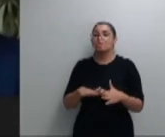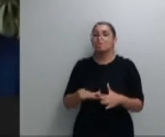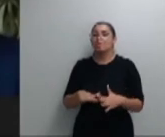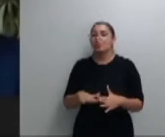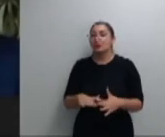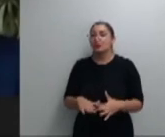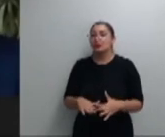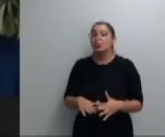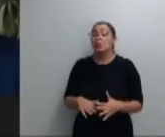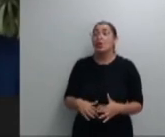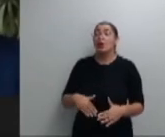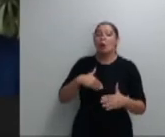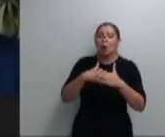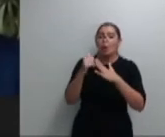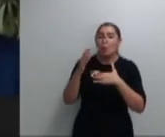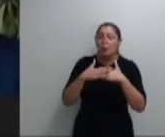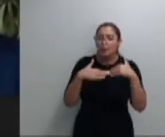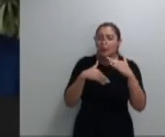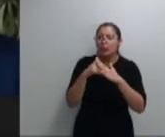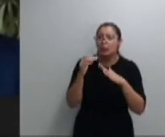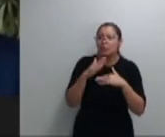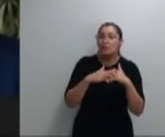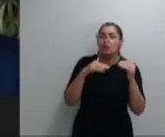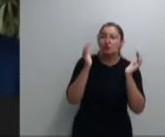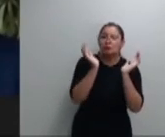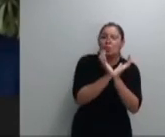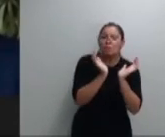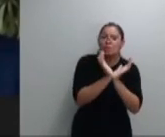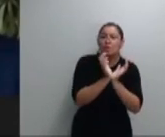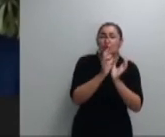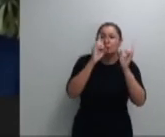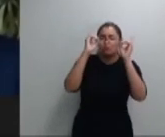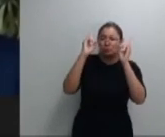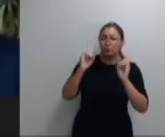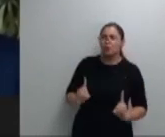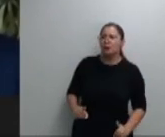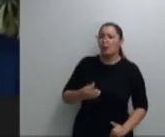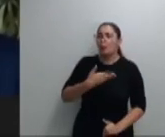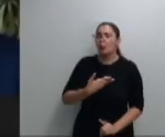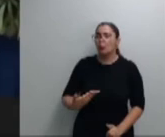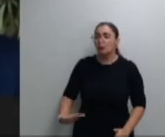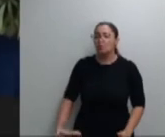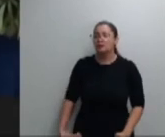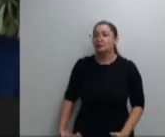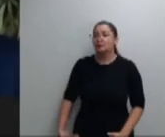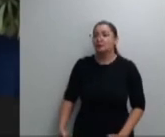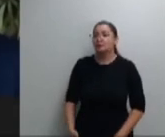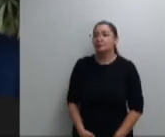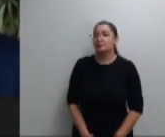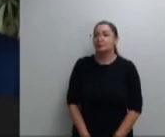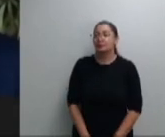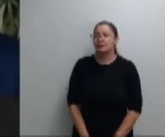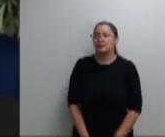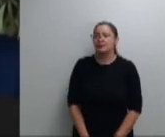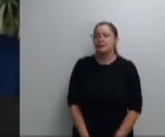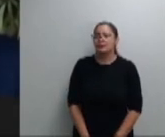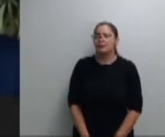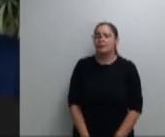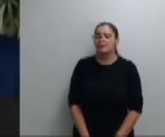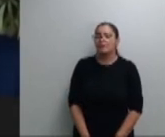competência da sessão de direito público para apreciar essa essa